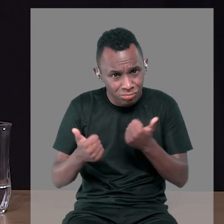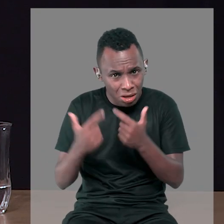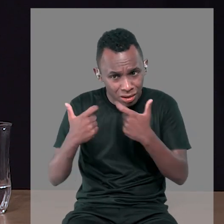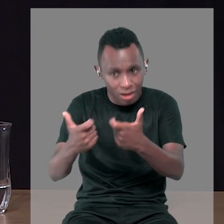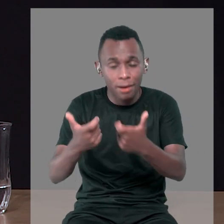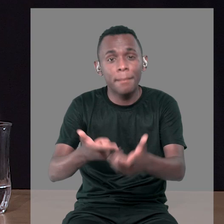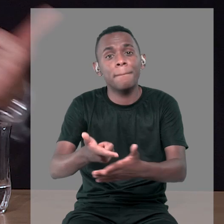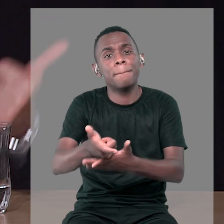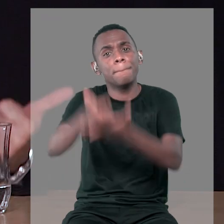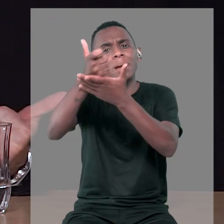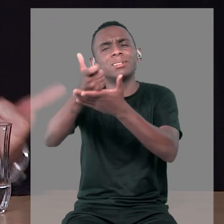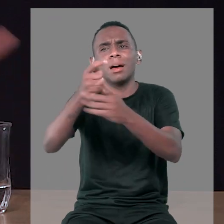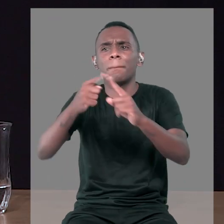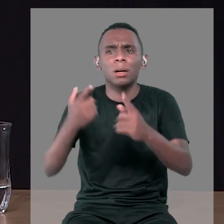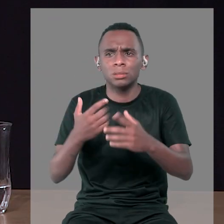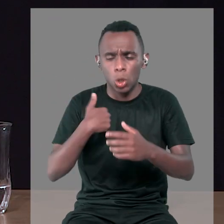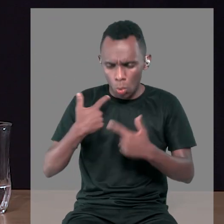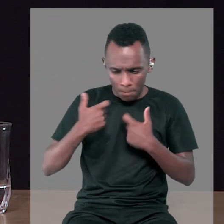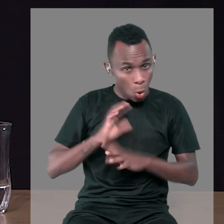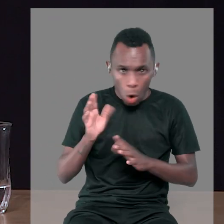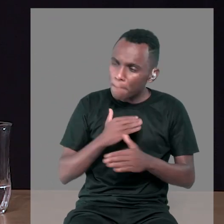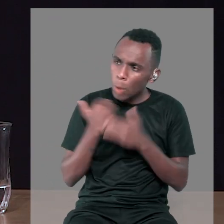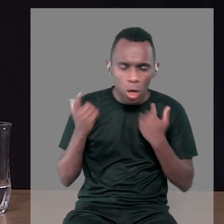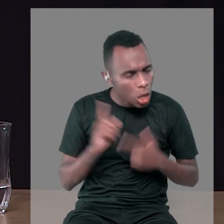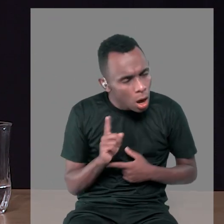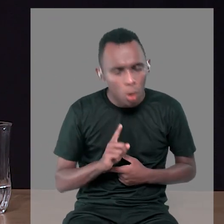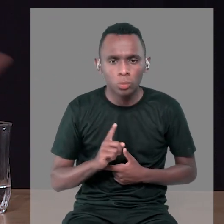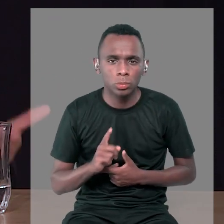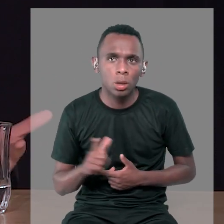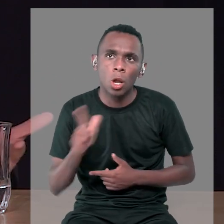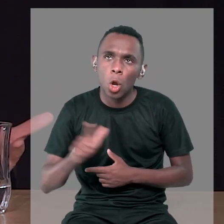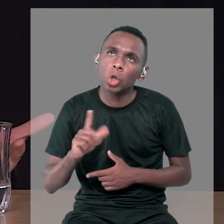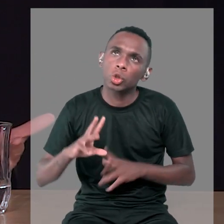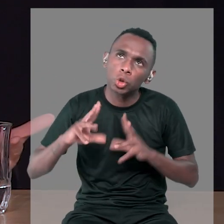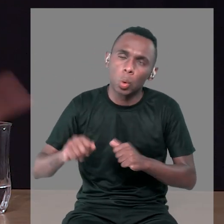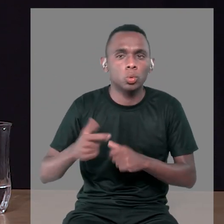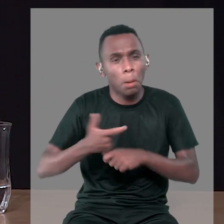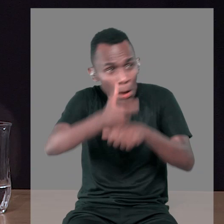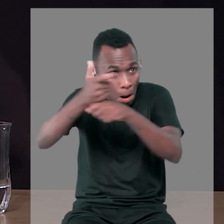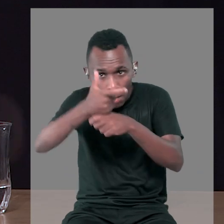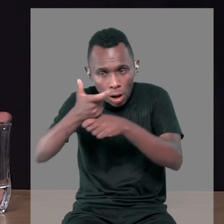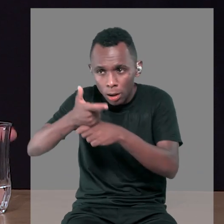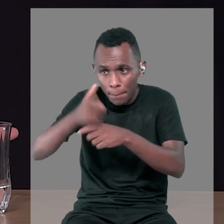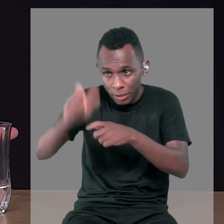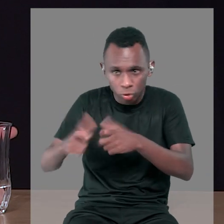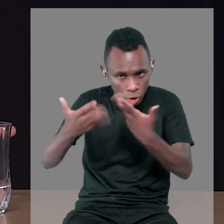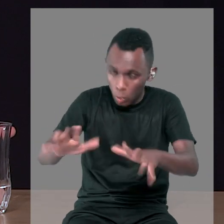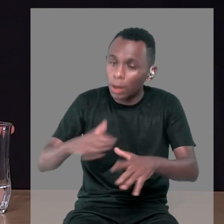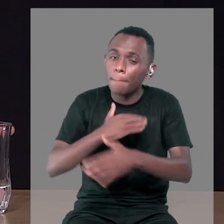Matar sem poder ser morto, porque não é não poder morrer, não. Claro que todo combatente não quer ser morto, é evidente. Não, é não poder ser